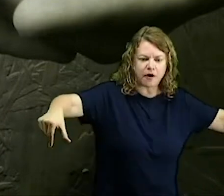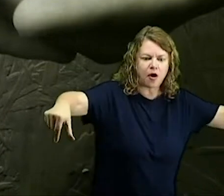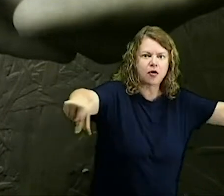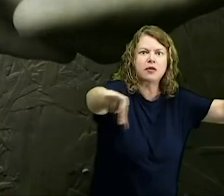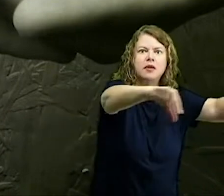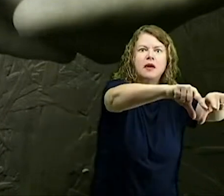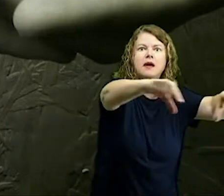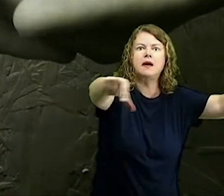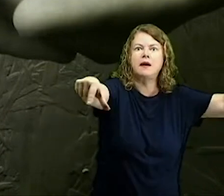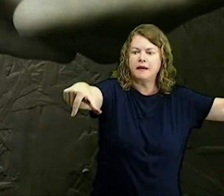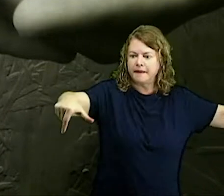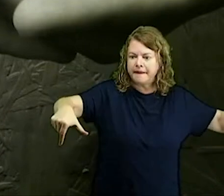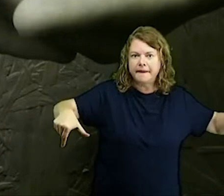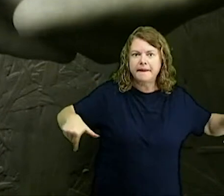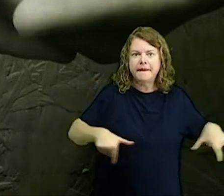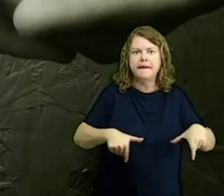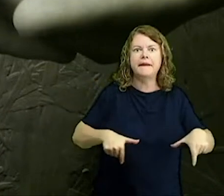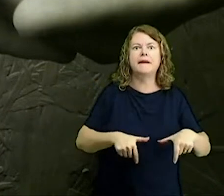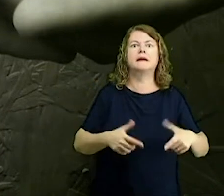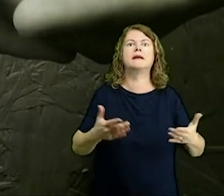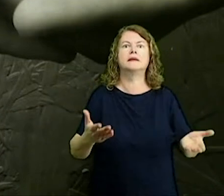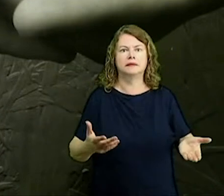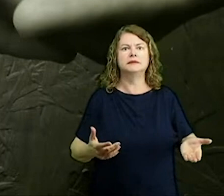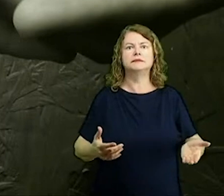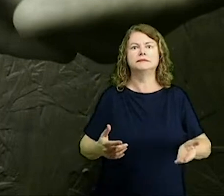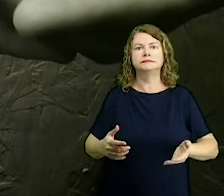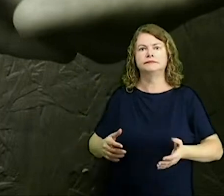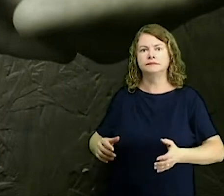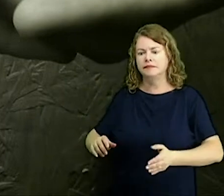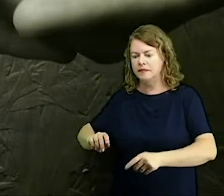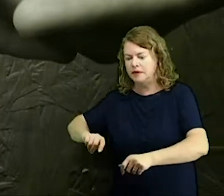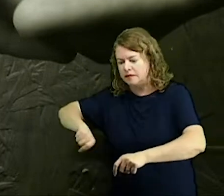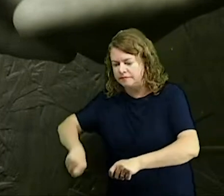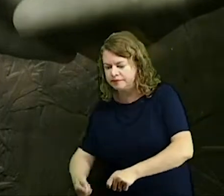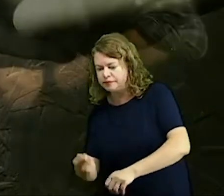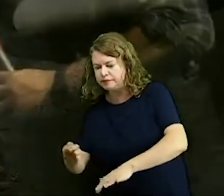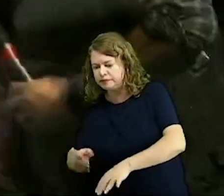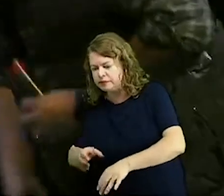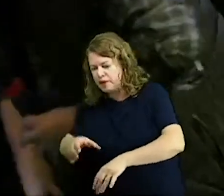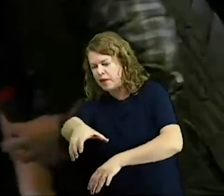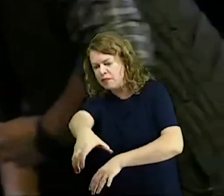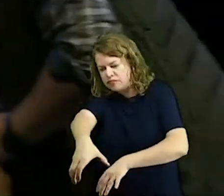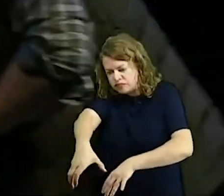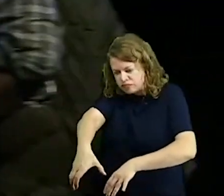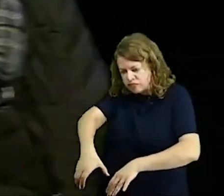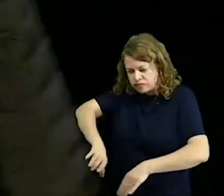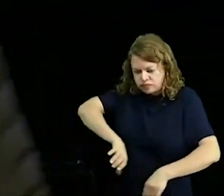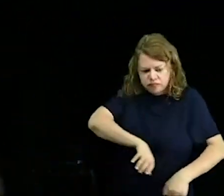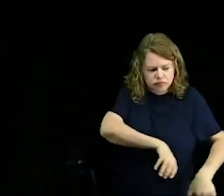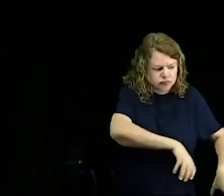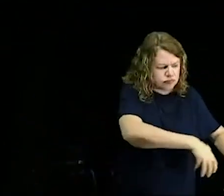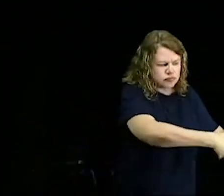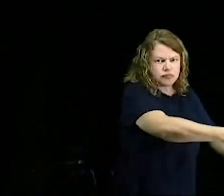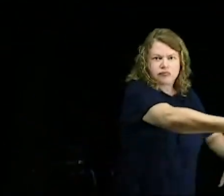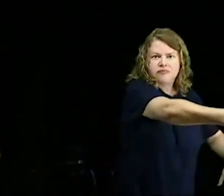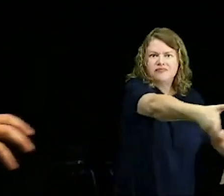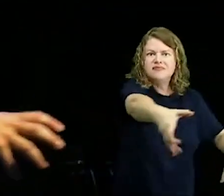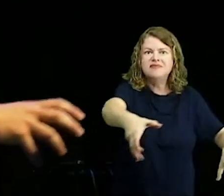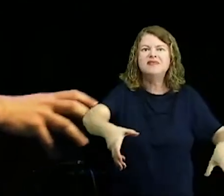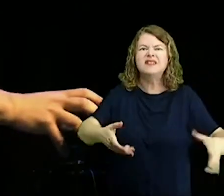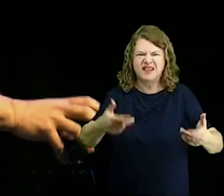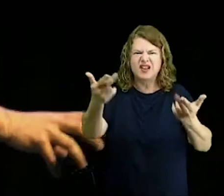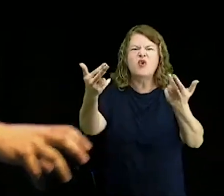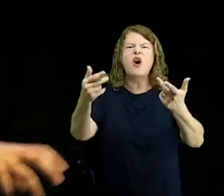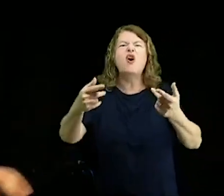altar. Segundo a largura de 2 medidas de semente. Então, quando você ia semear a terra, você abria